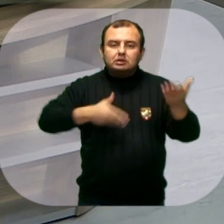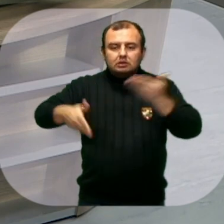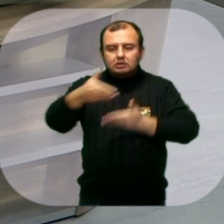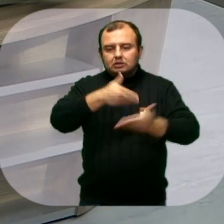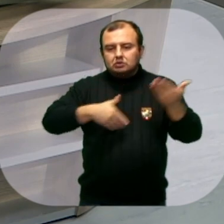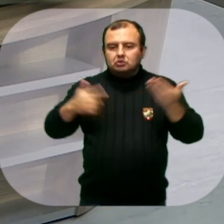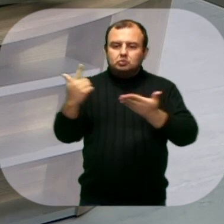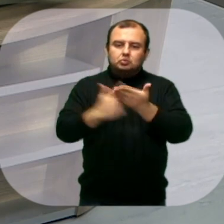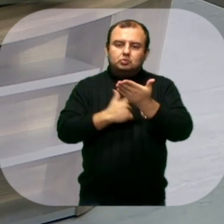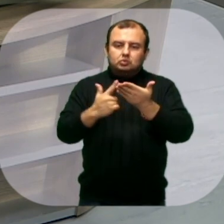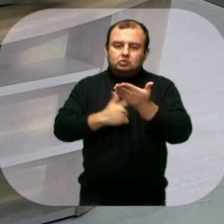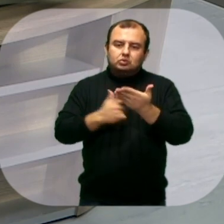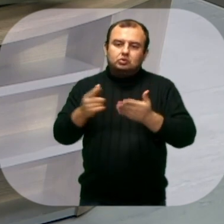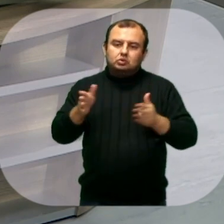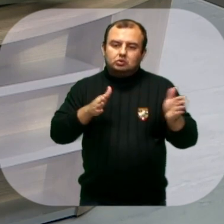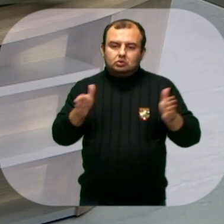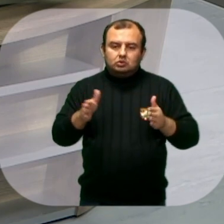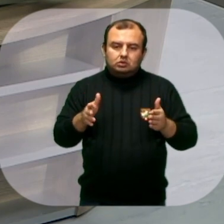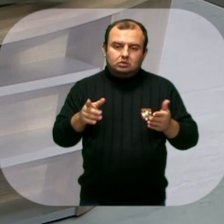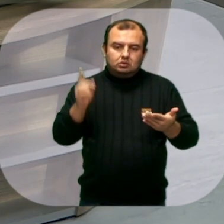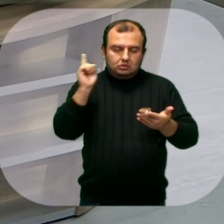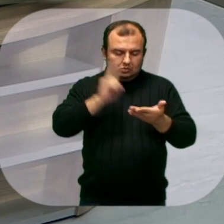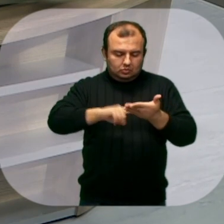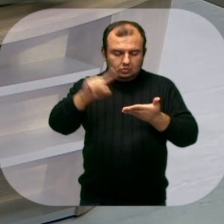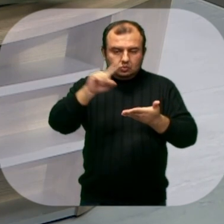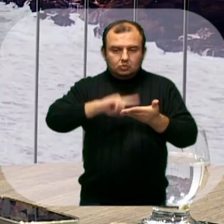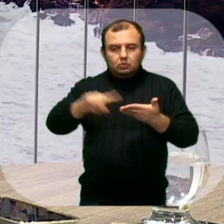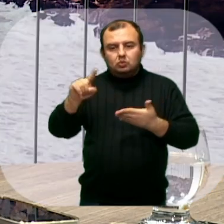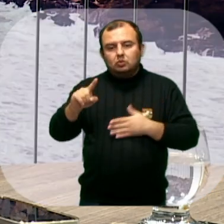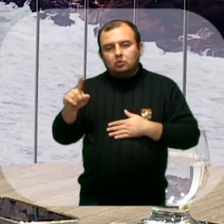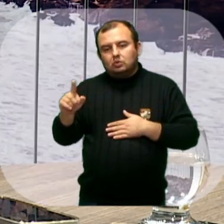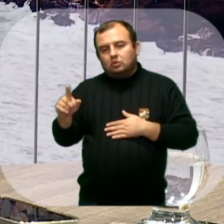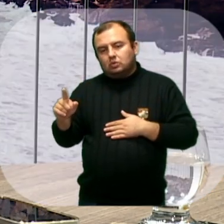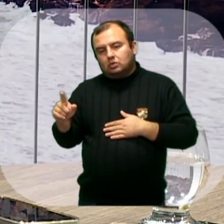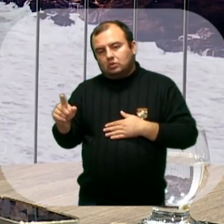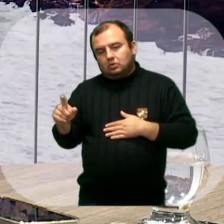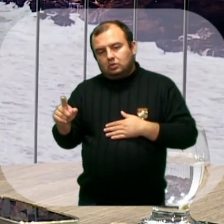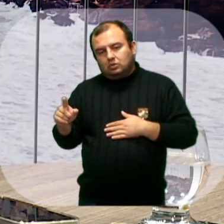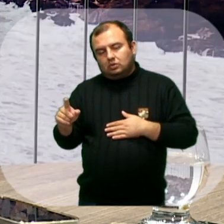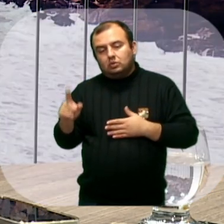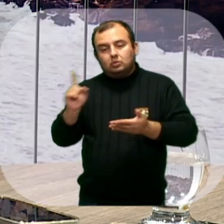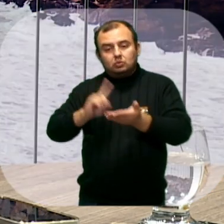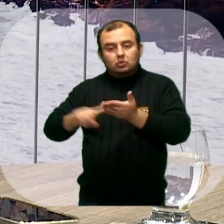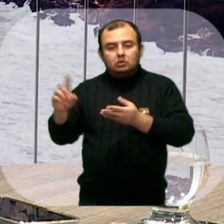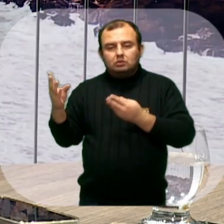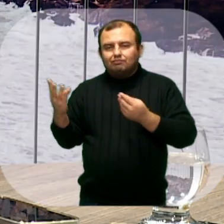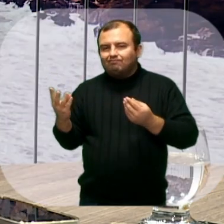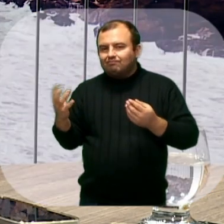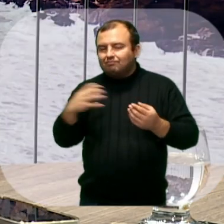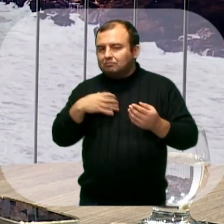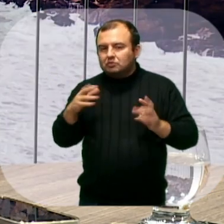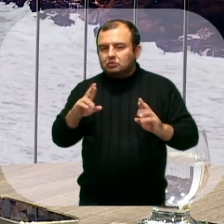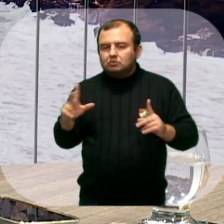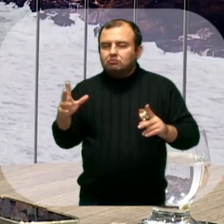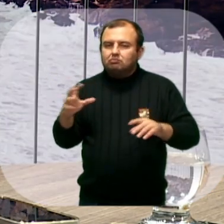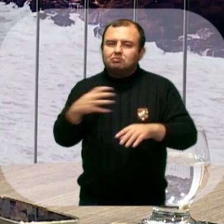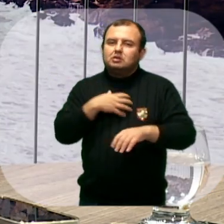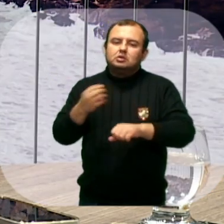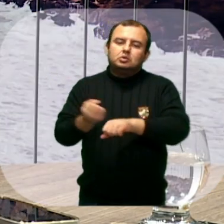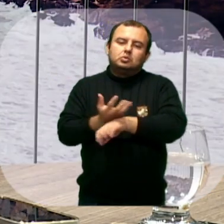com o livro, né? E a gente está naquela fase do toque na tela. Aí, quando o toque passa a ser diferente, é